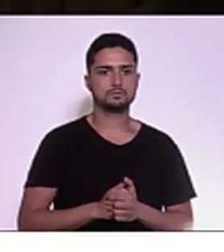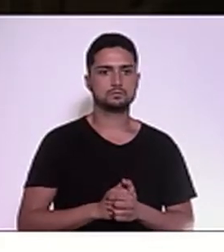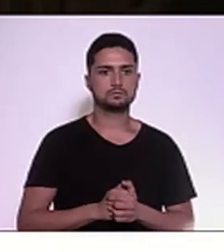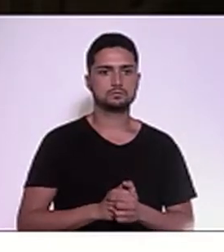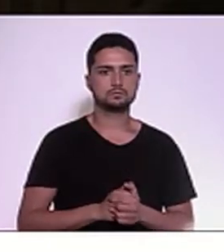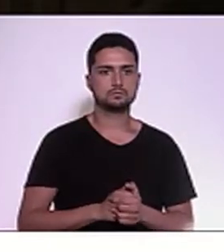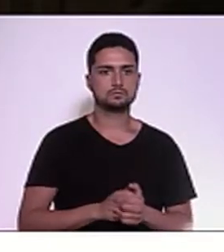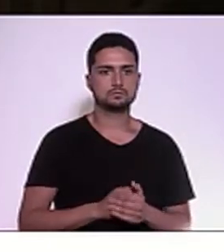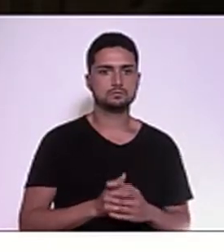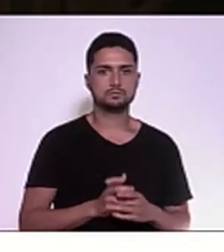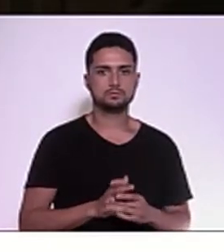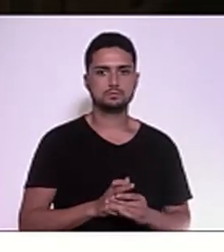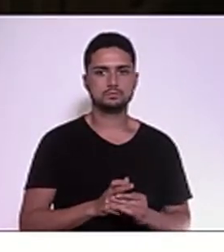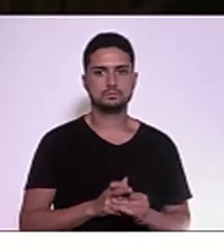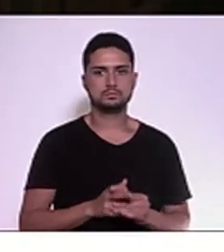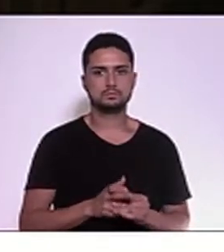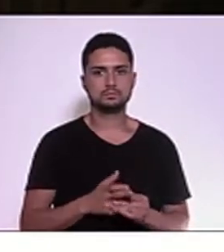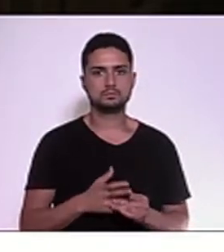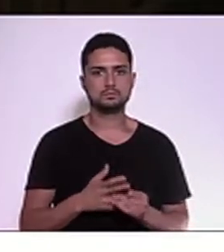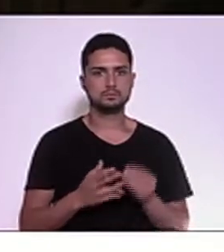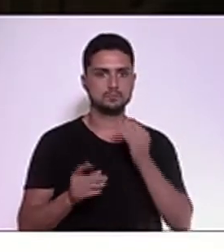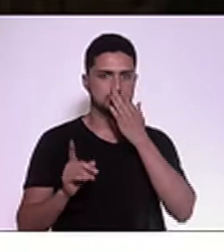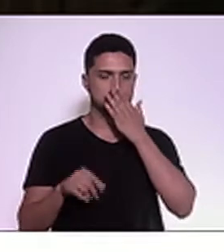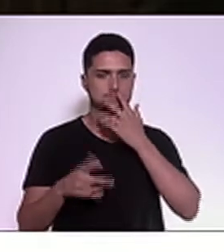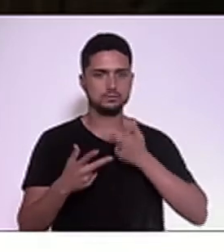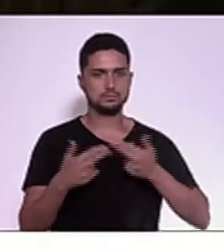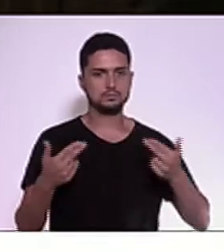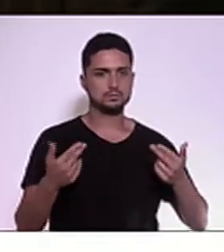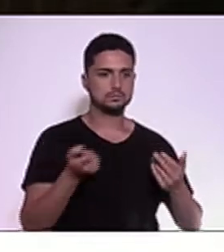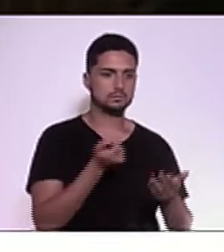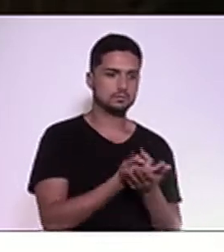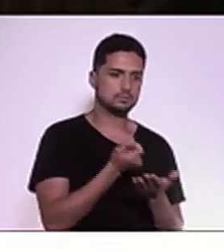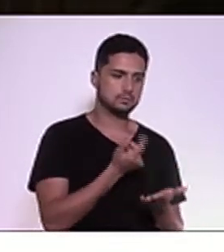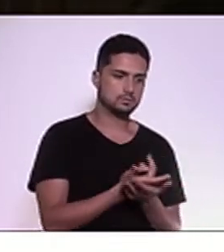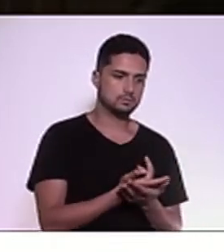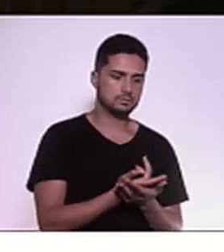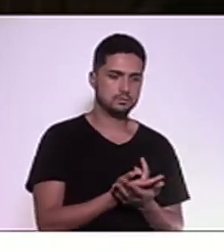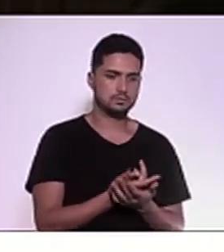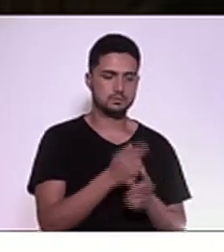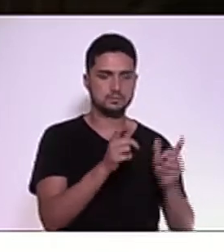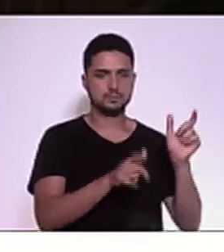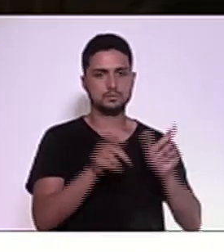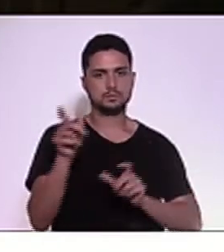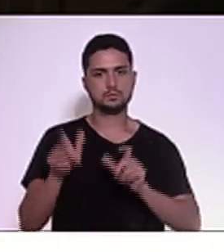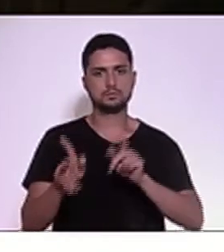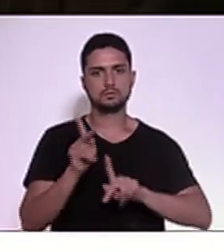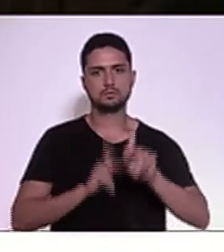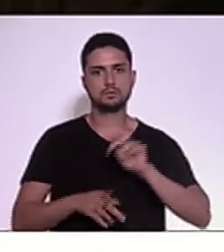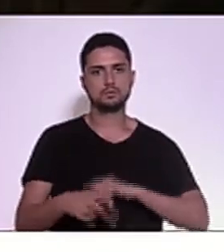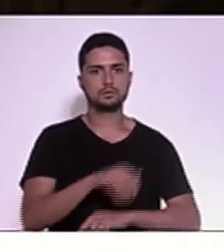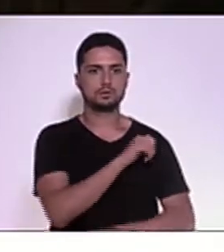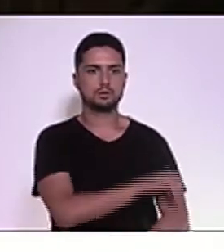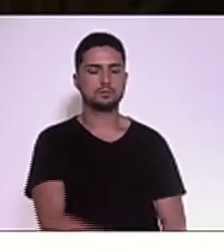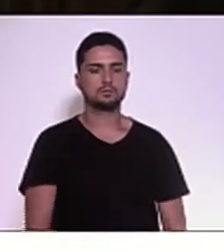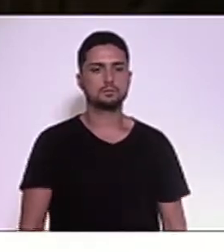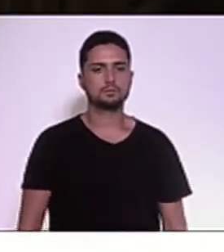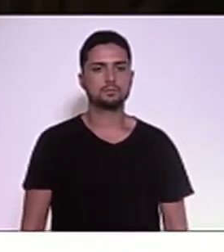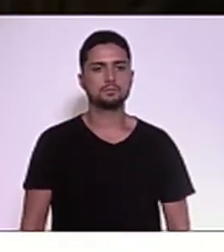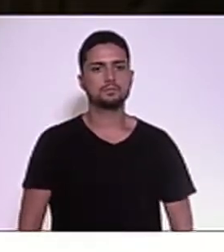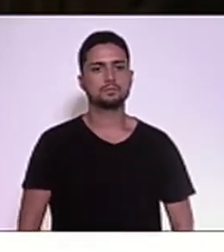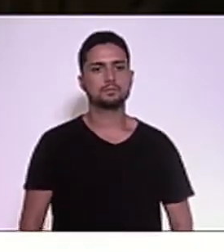parte vulnerável na relação de consumo, que são os consumidores. Quero aqui